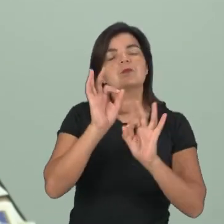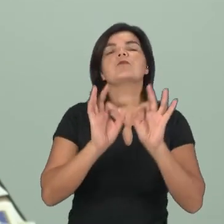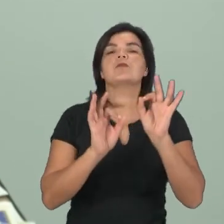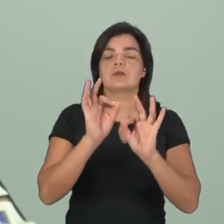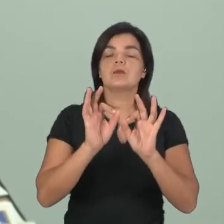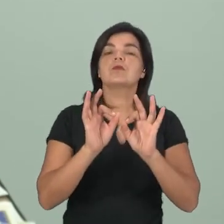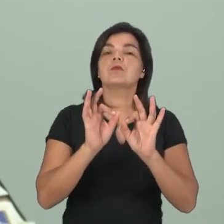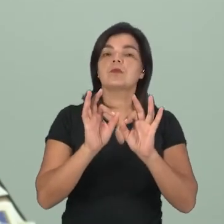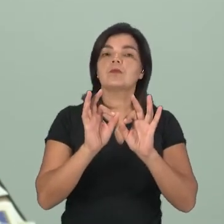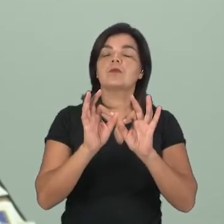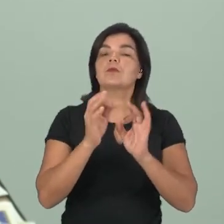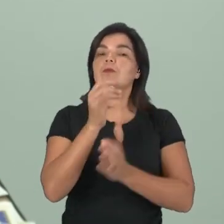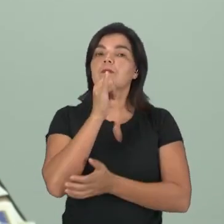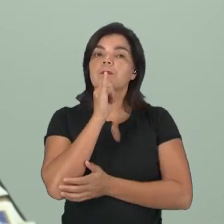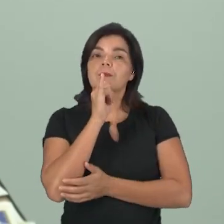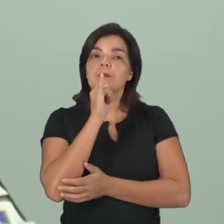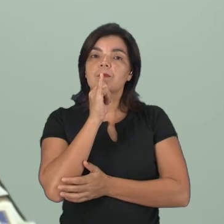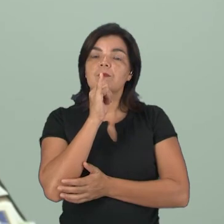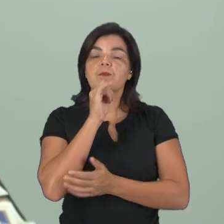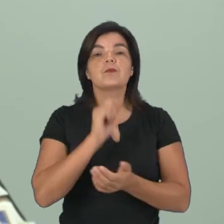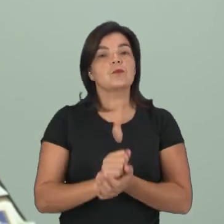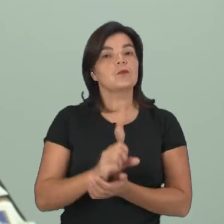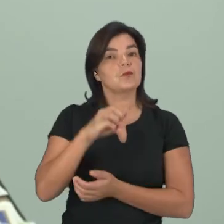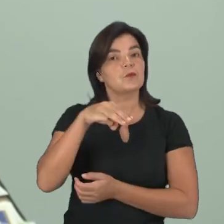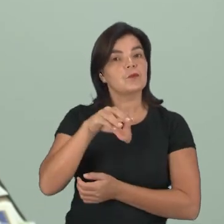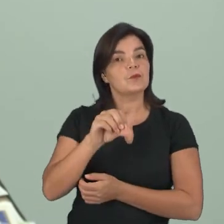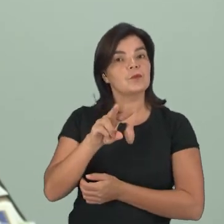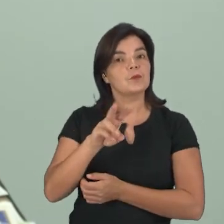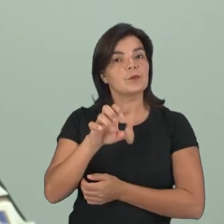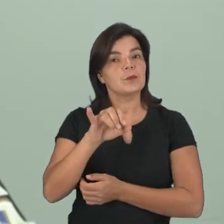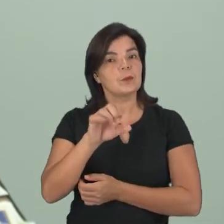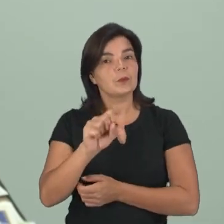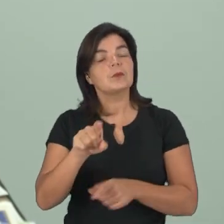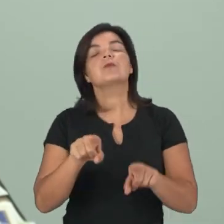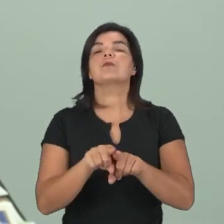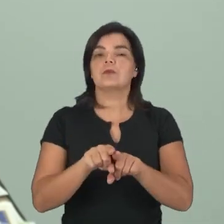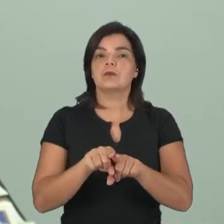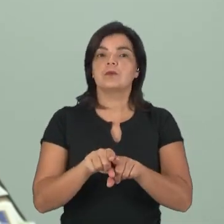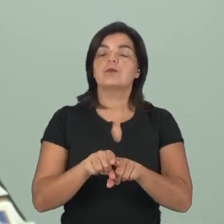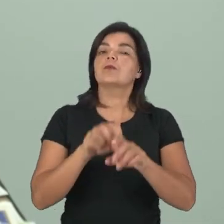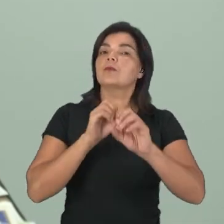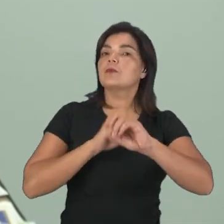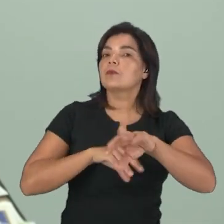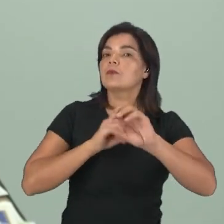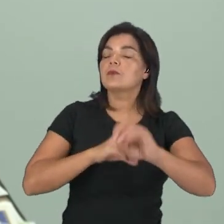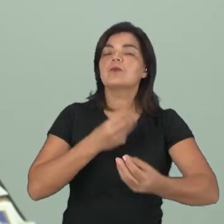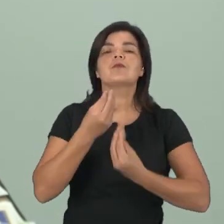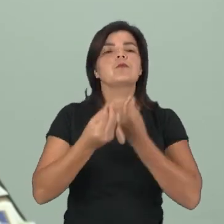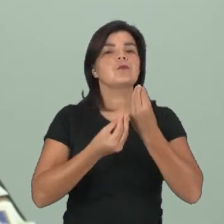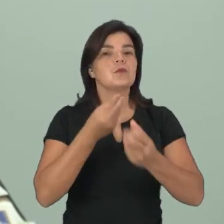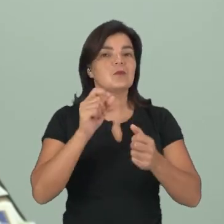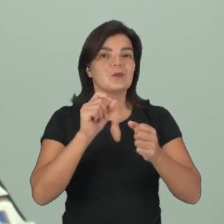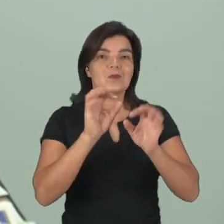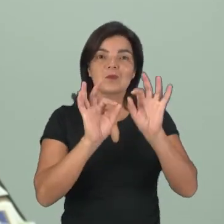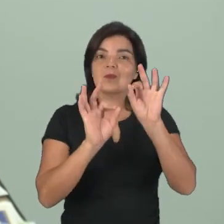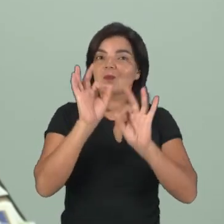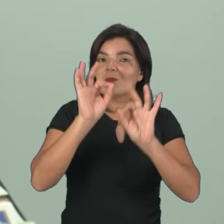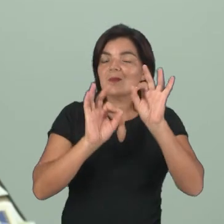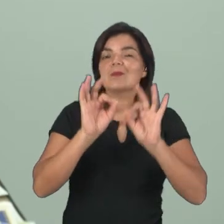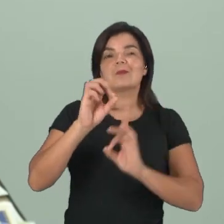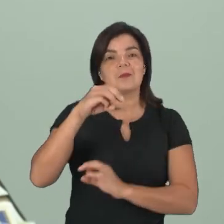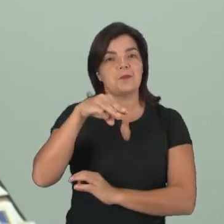uma montagem por exemplo de um móvel e o manual também vai ensinar como montar